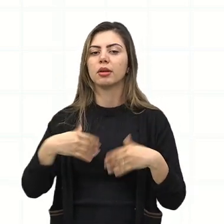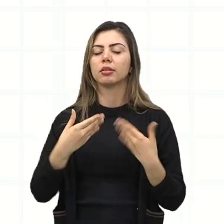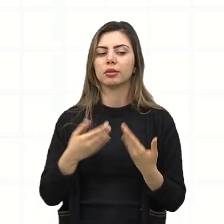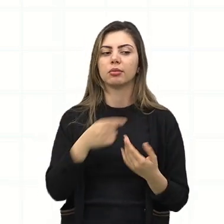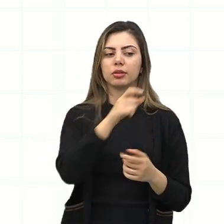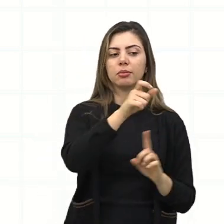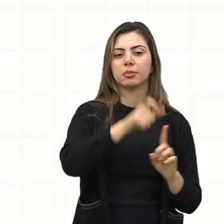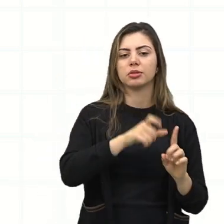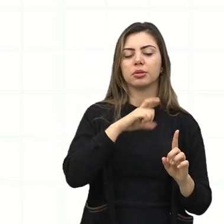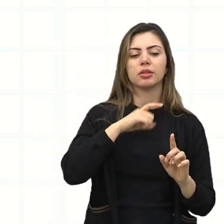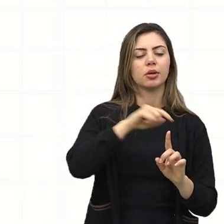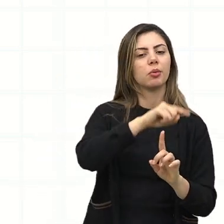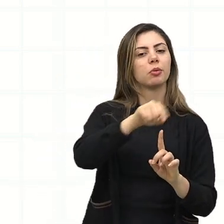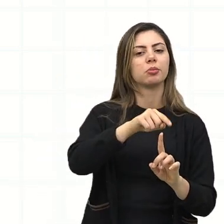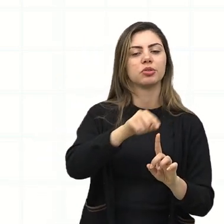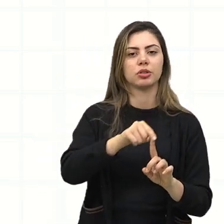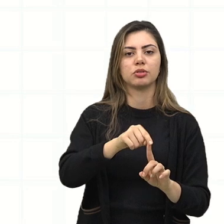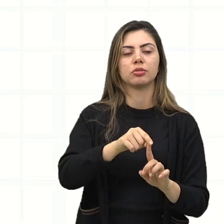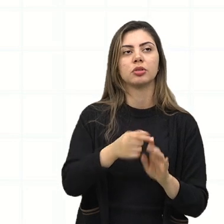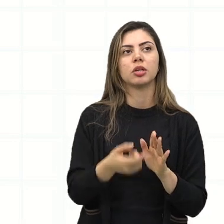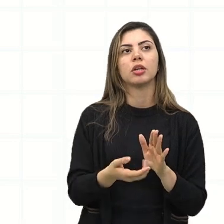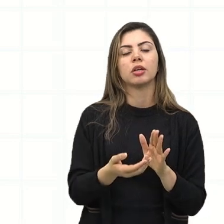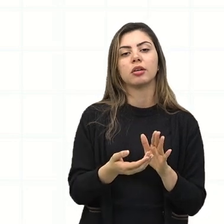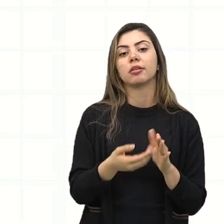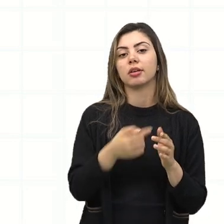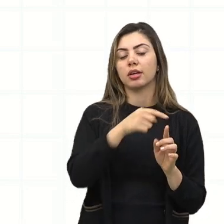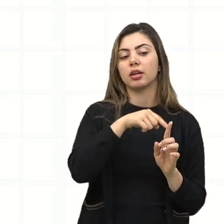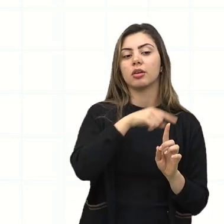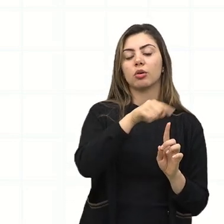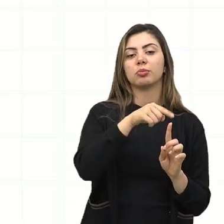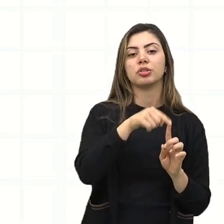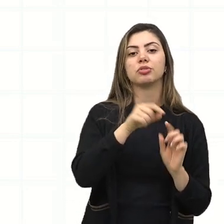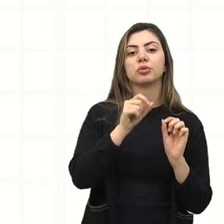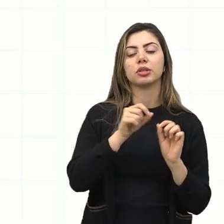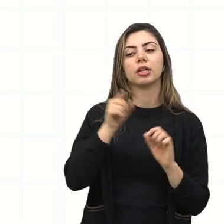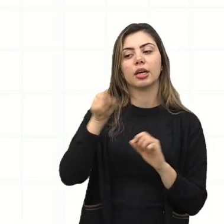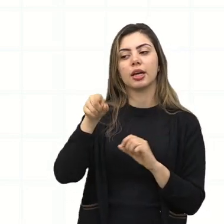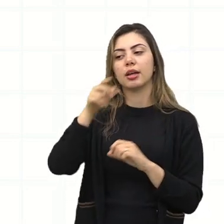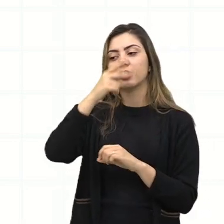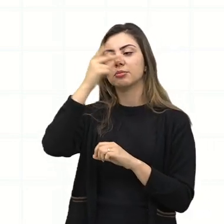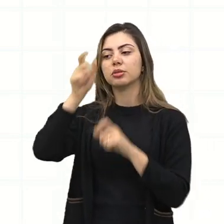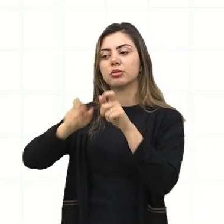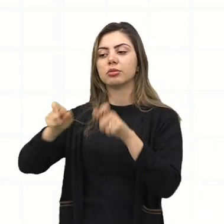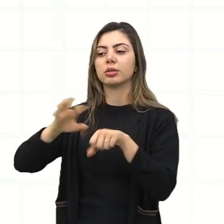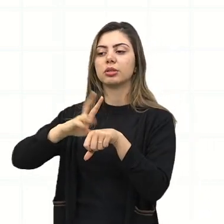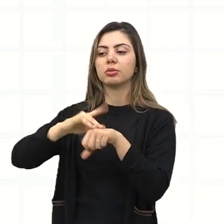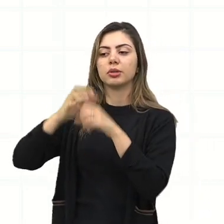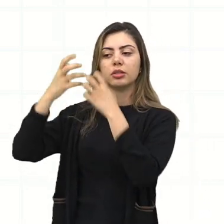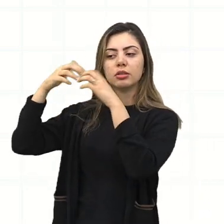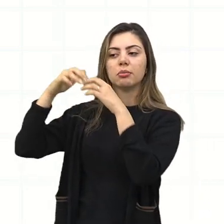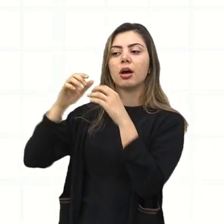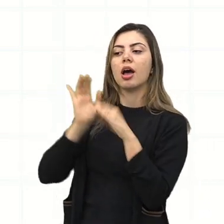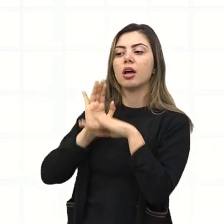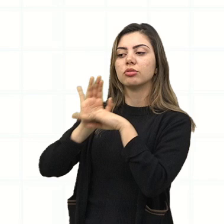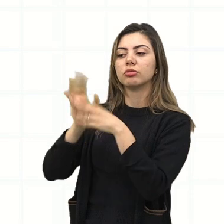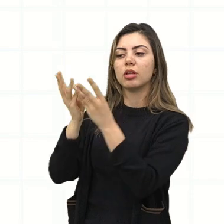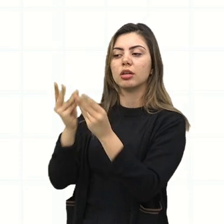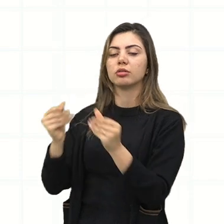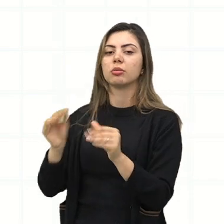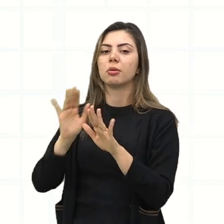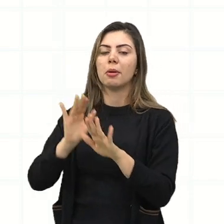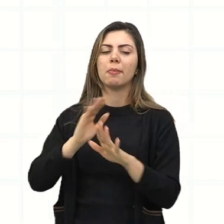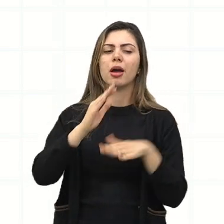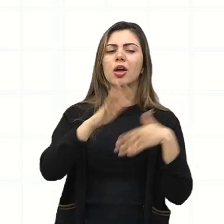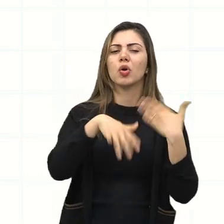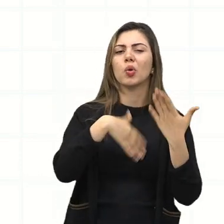missão, que no começo era uma missão nobre, de curar os enfermos com doenças mentais, mas